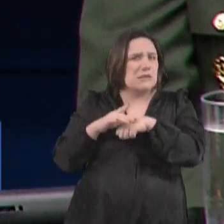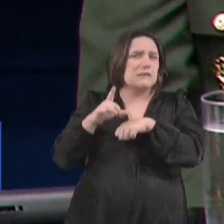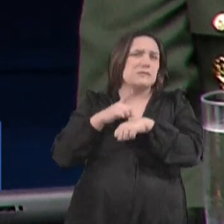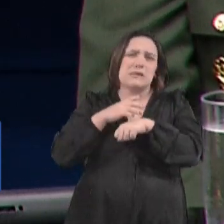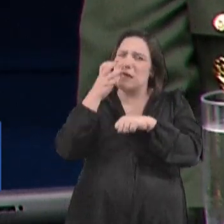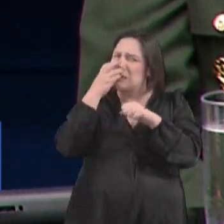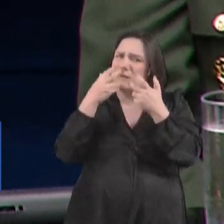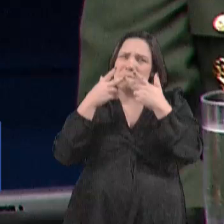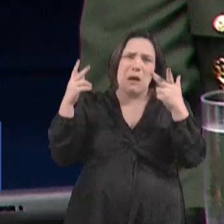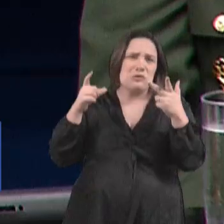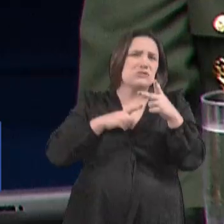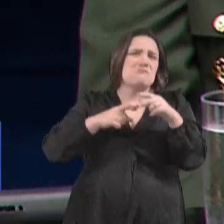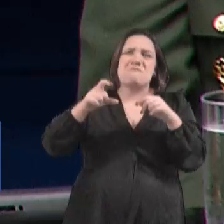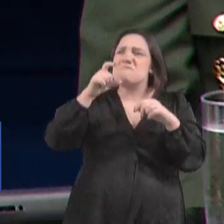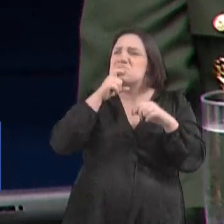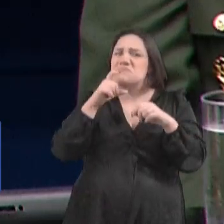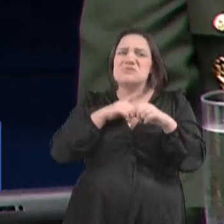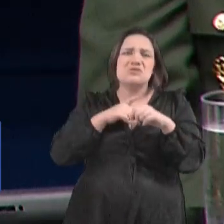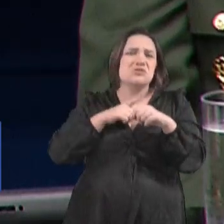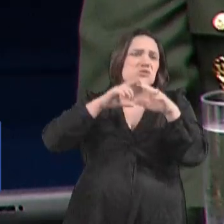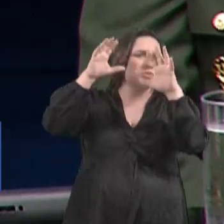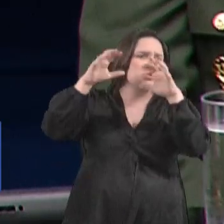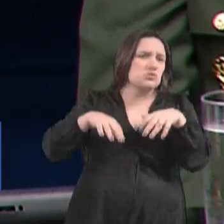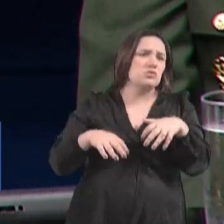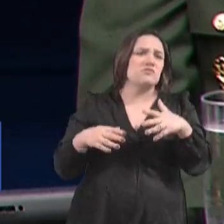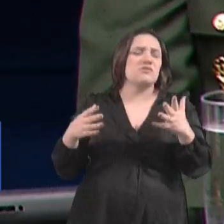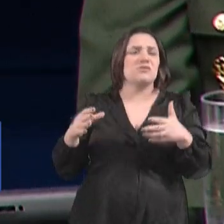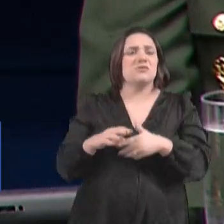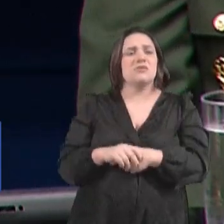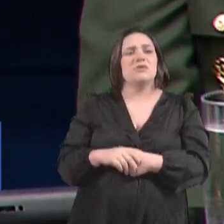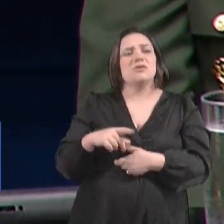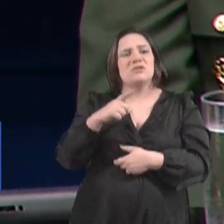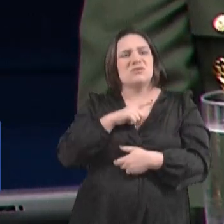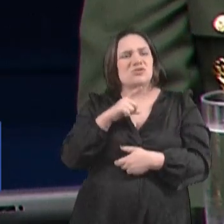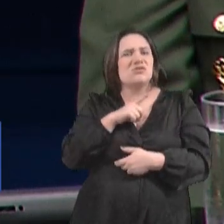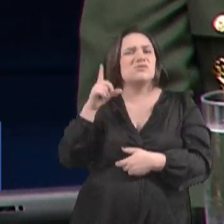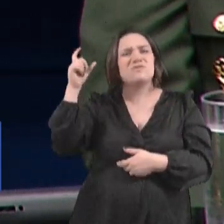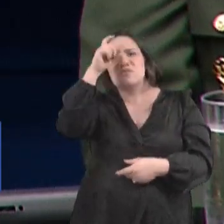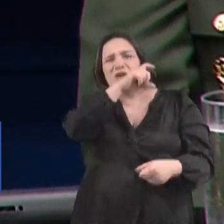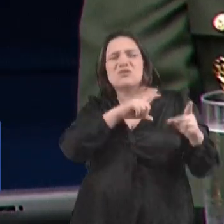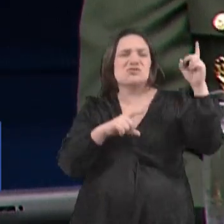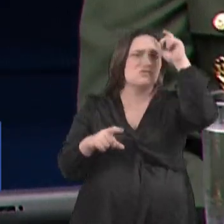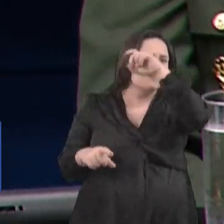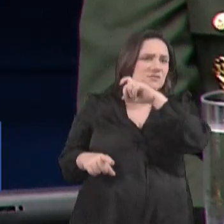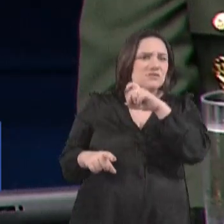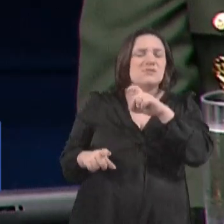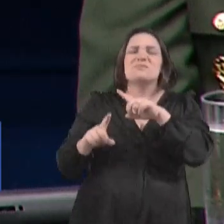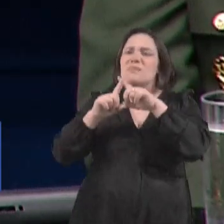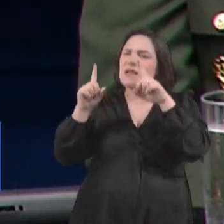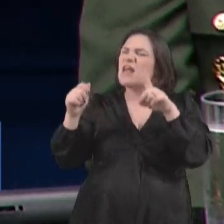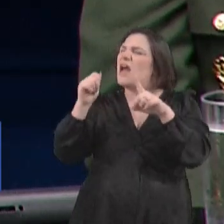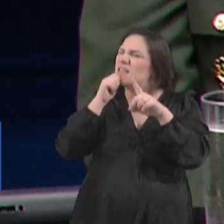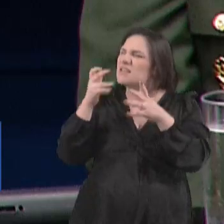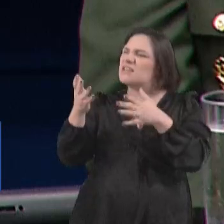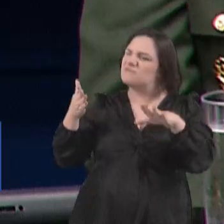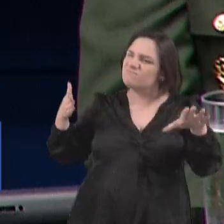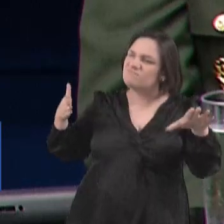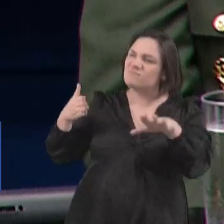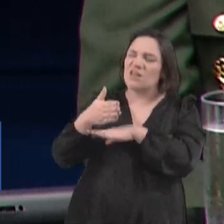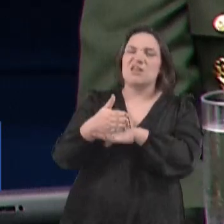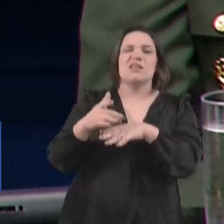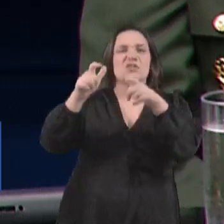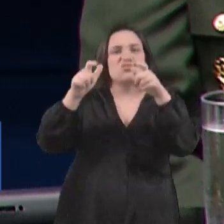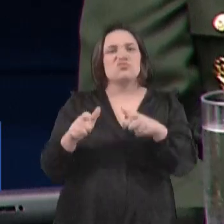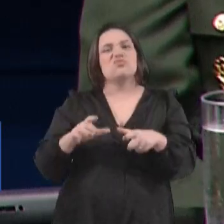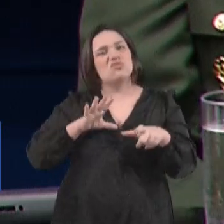doenças, o frio, as chuvas, as durezas, pelo sentimento de